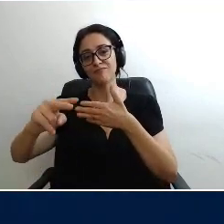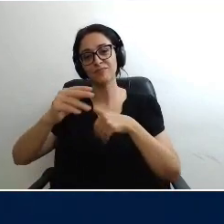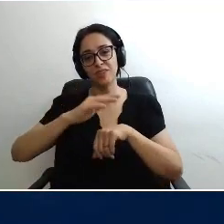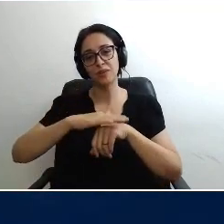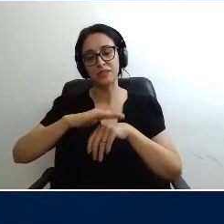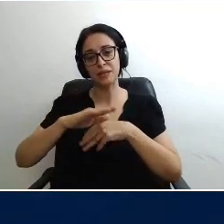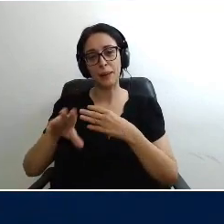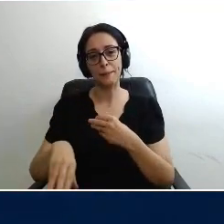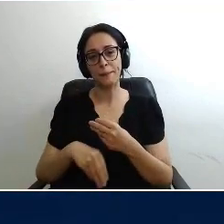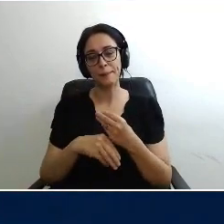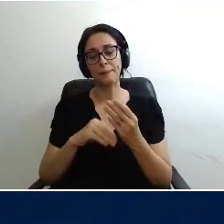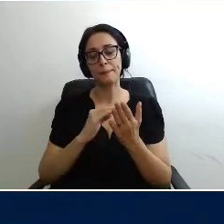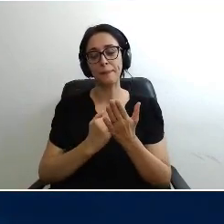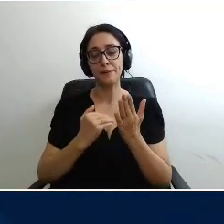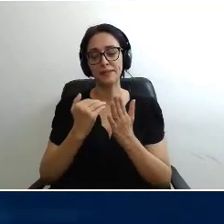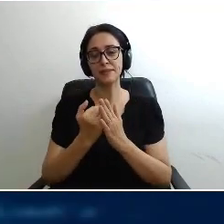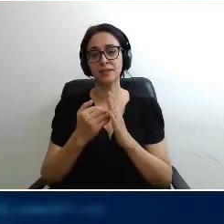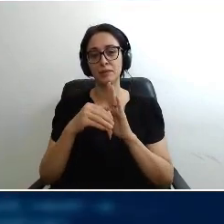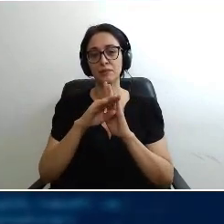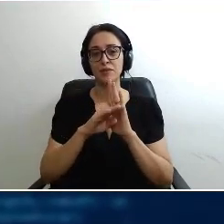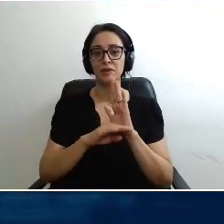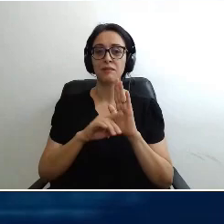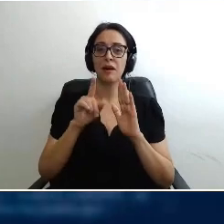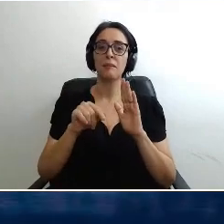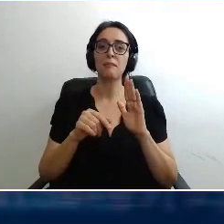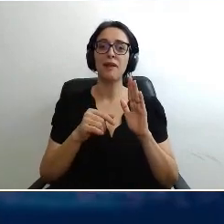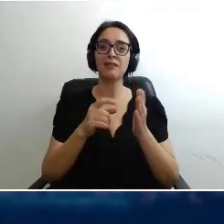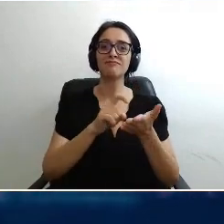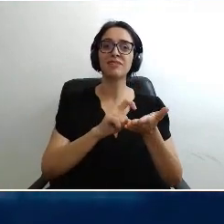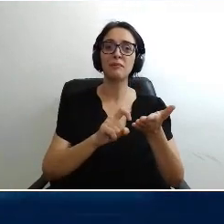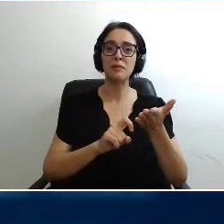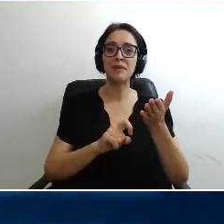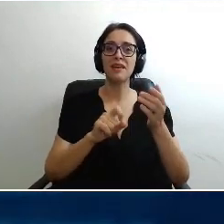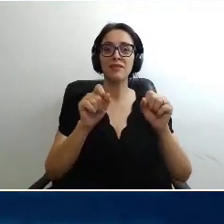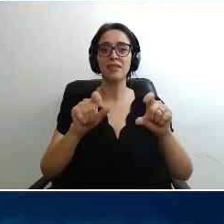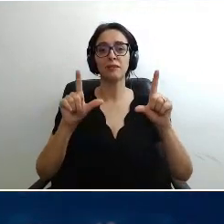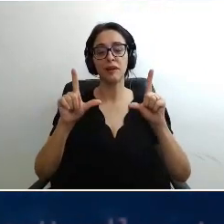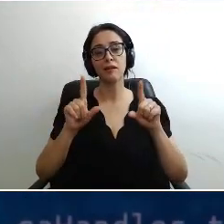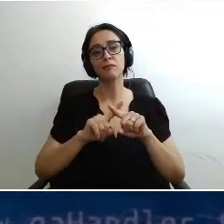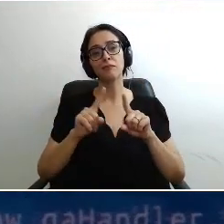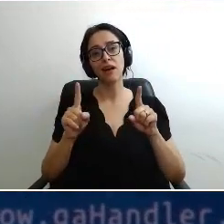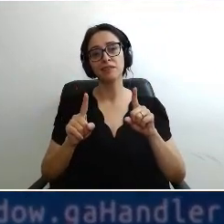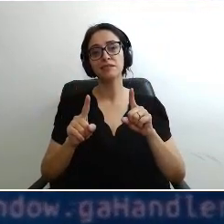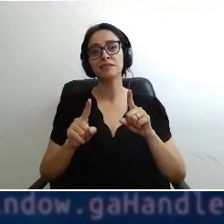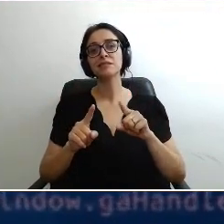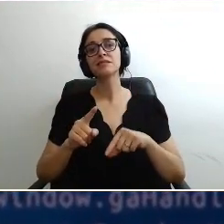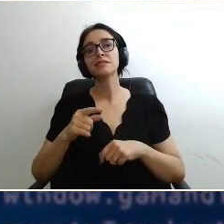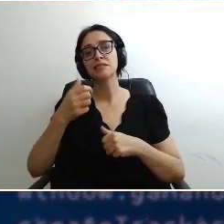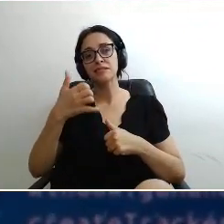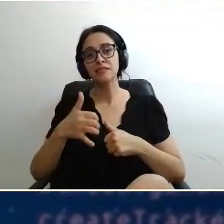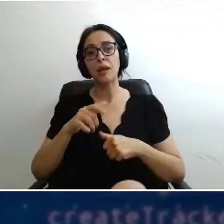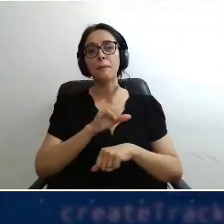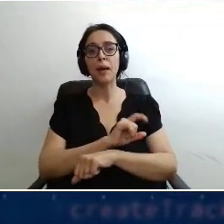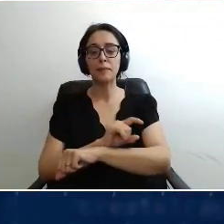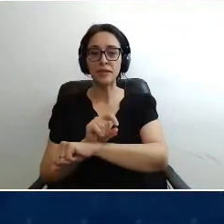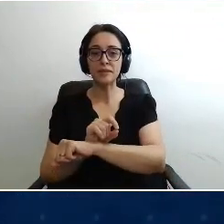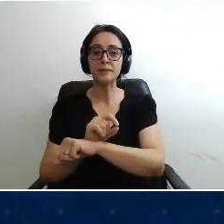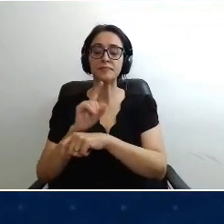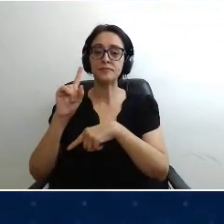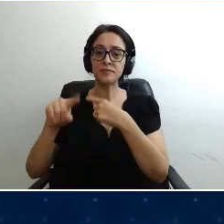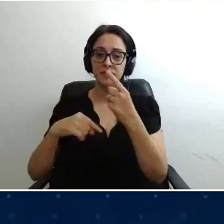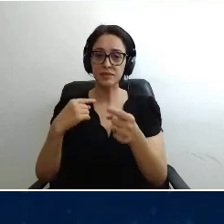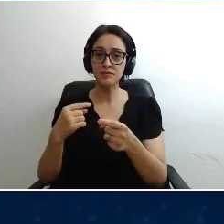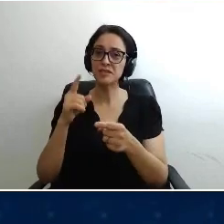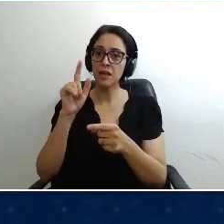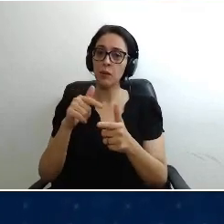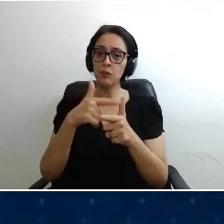seu programa. Mesmo que seja para imprimir no seu terminal, você está falando com o pipe do standardout, e isso já é um